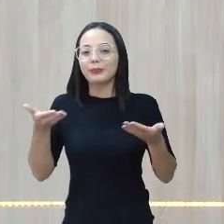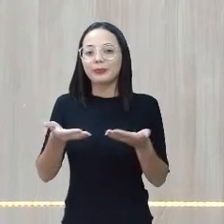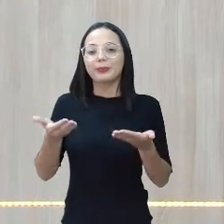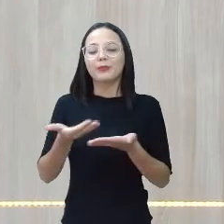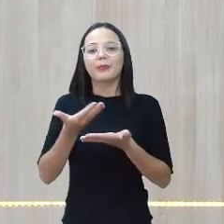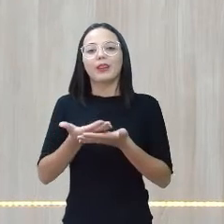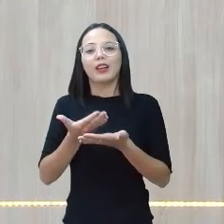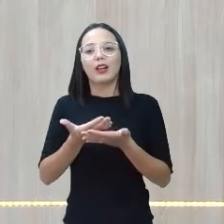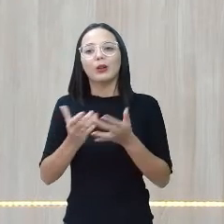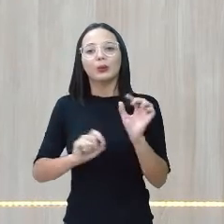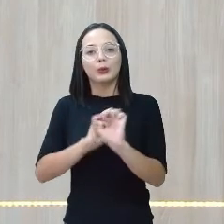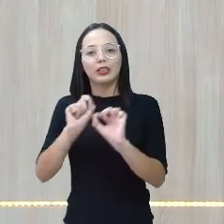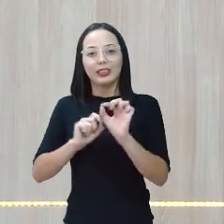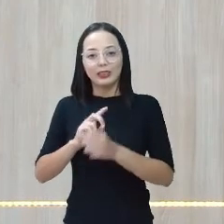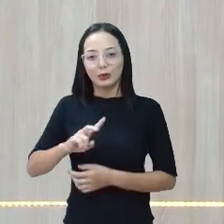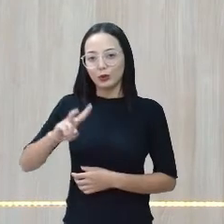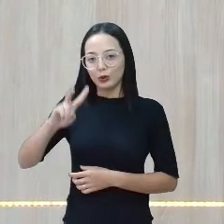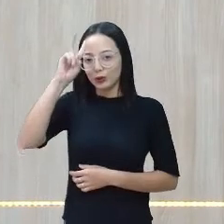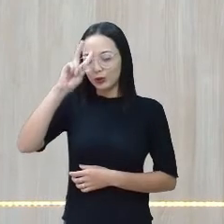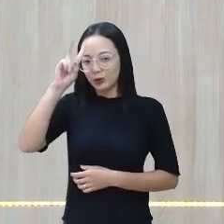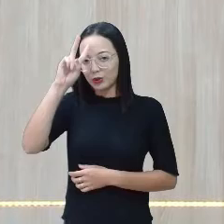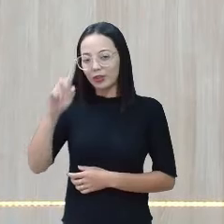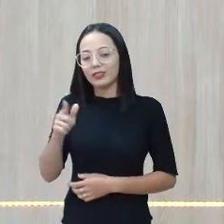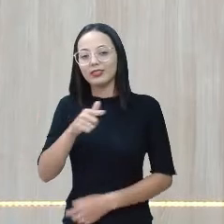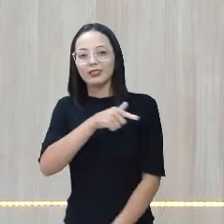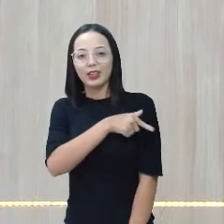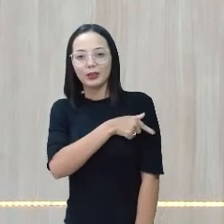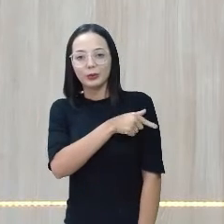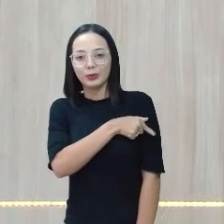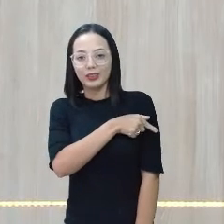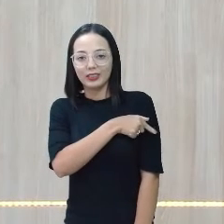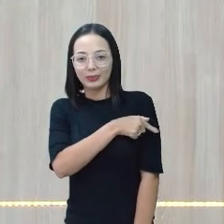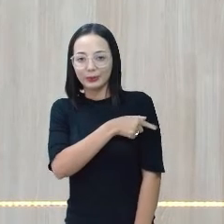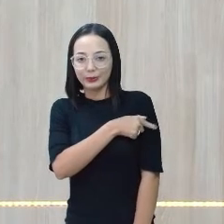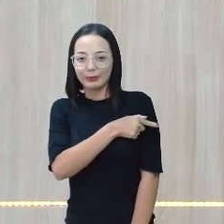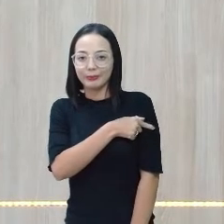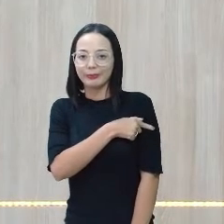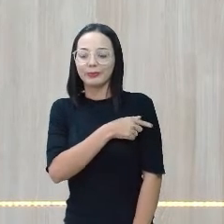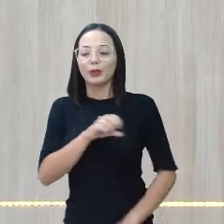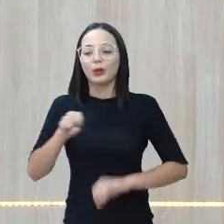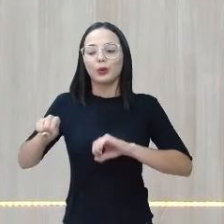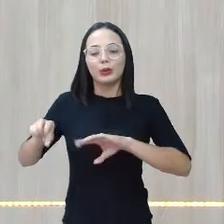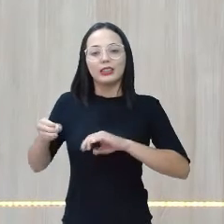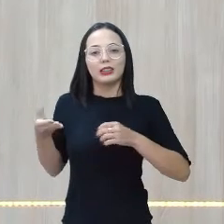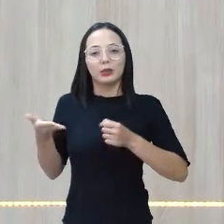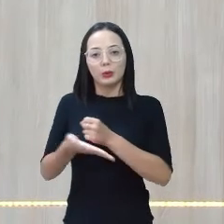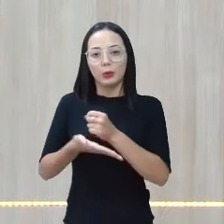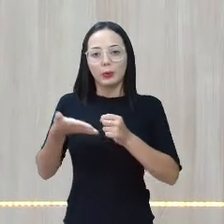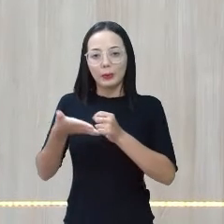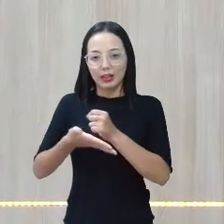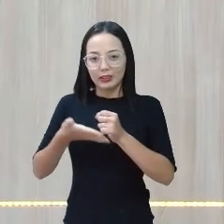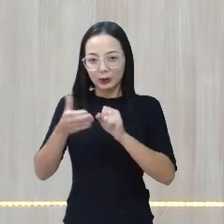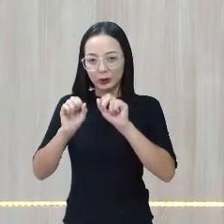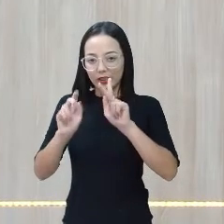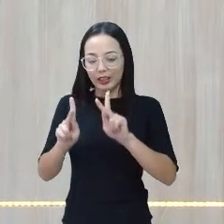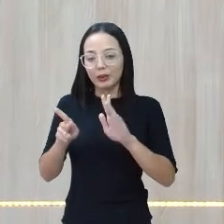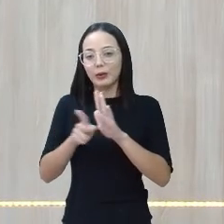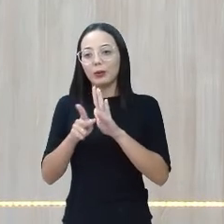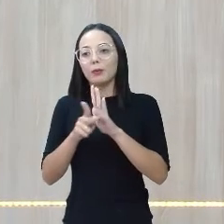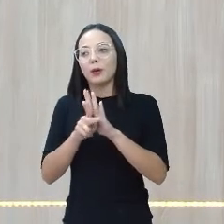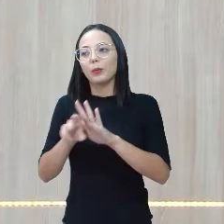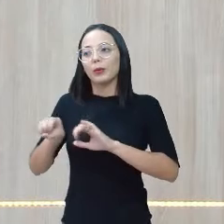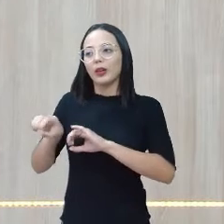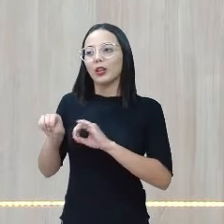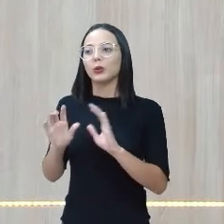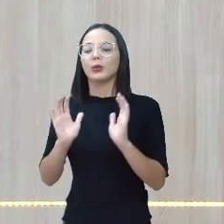aula de História para a turma do 7º ano do Ensino Fundamental, do projeto aqui